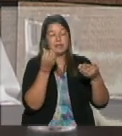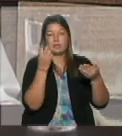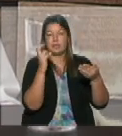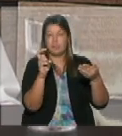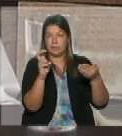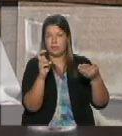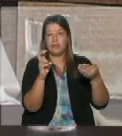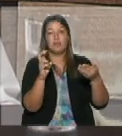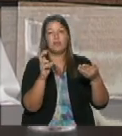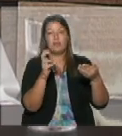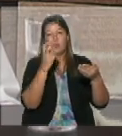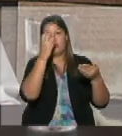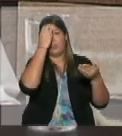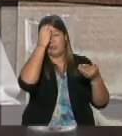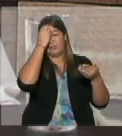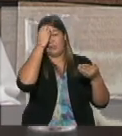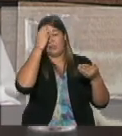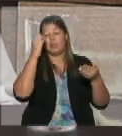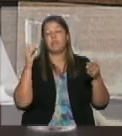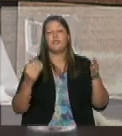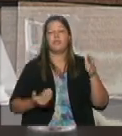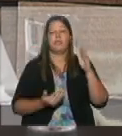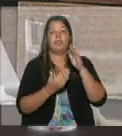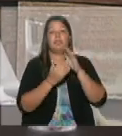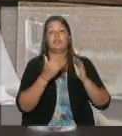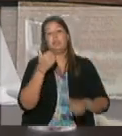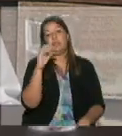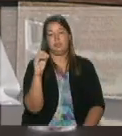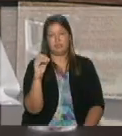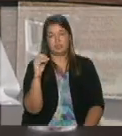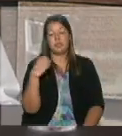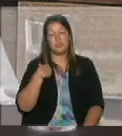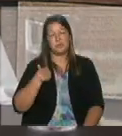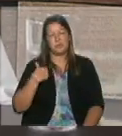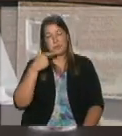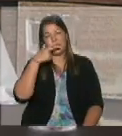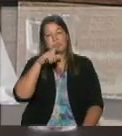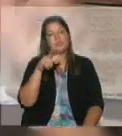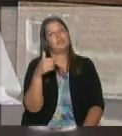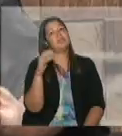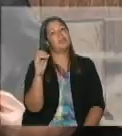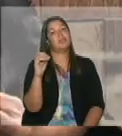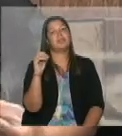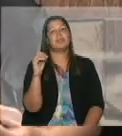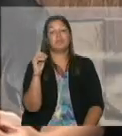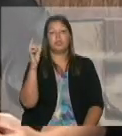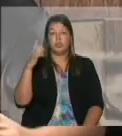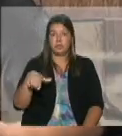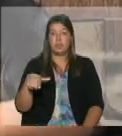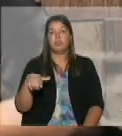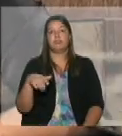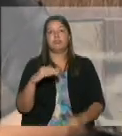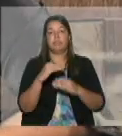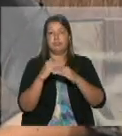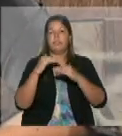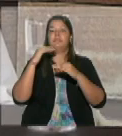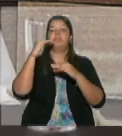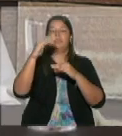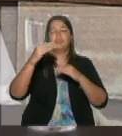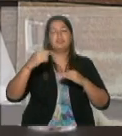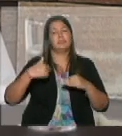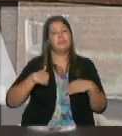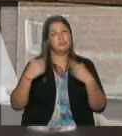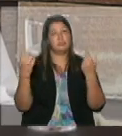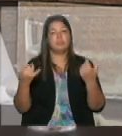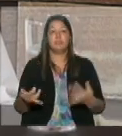os 10 finalistas. E eu estava entre os 10 finalistas. Você ainda teve que cumprir outra etapa. Isso. E eu te digo,